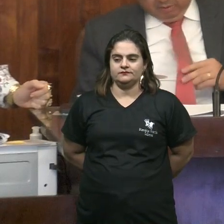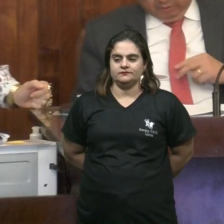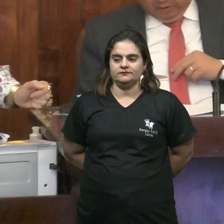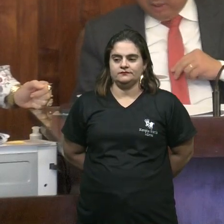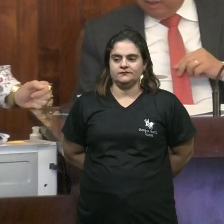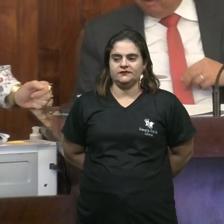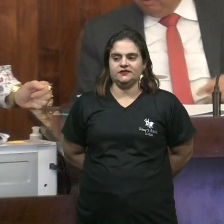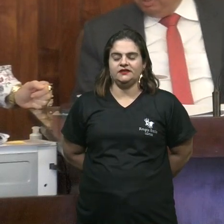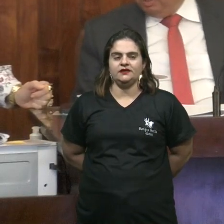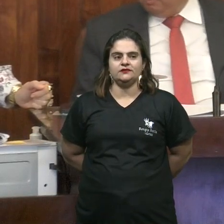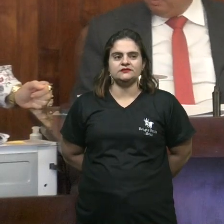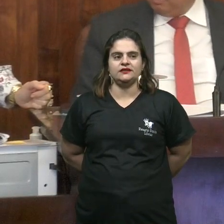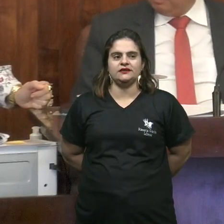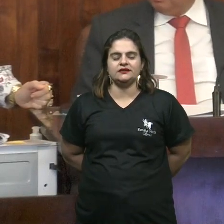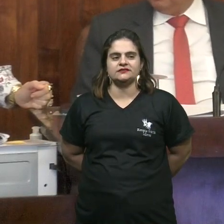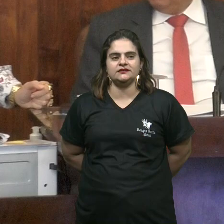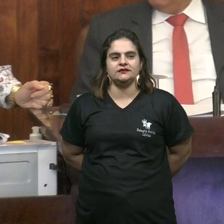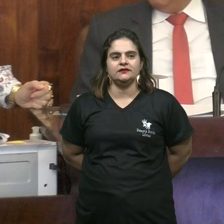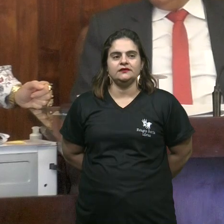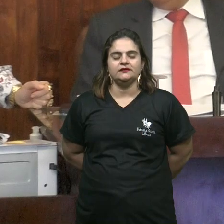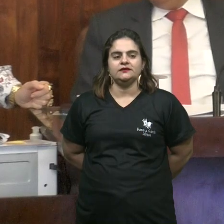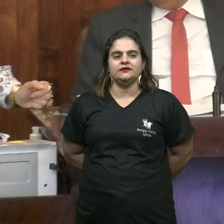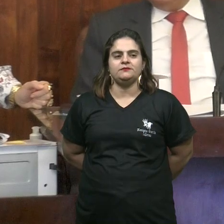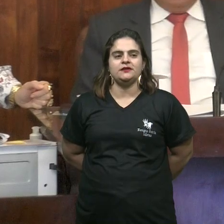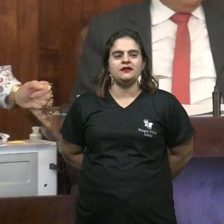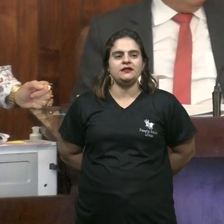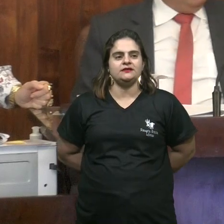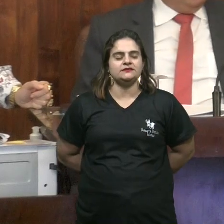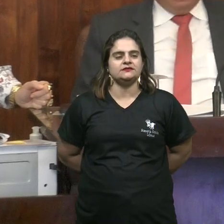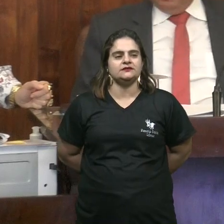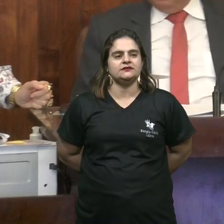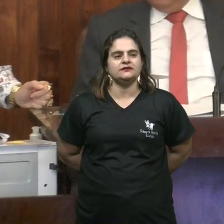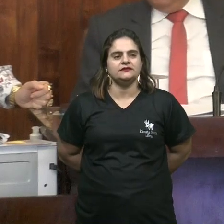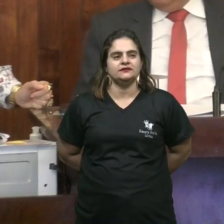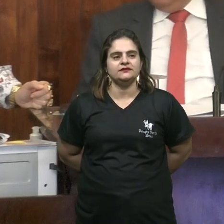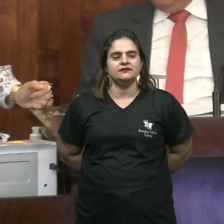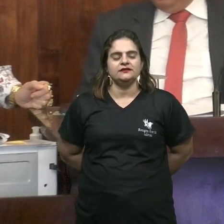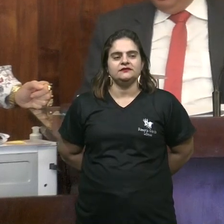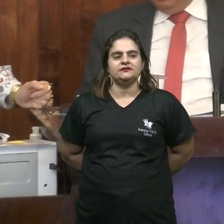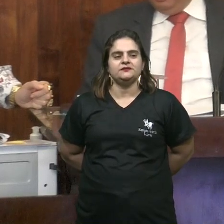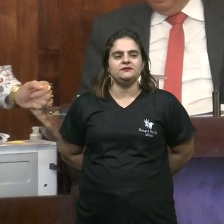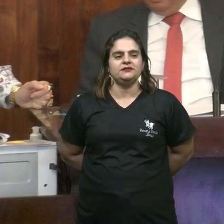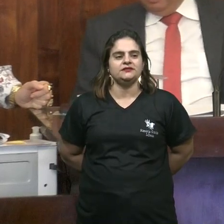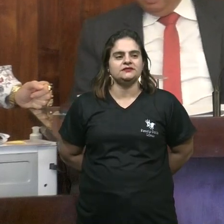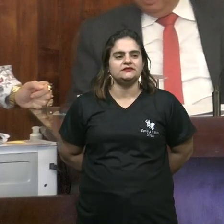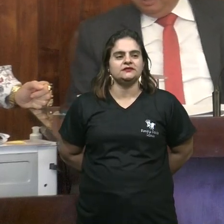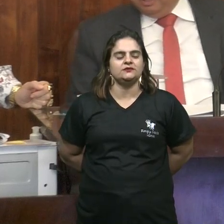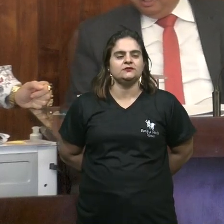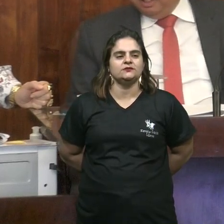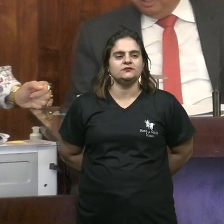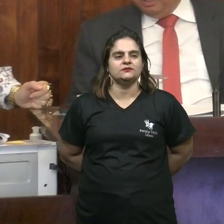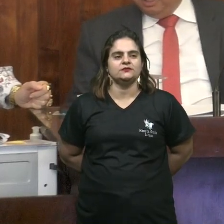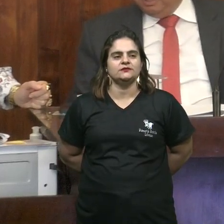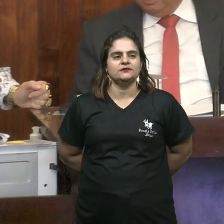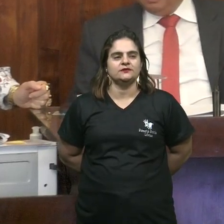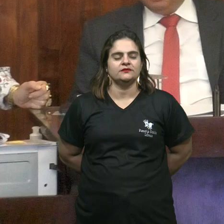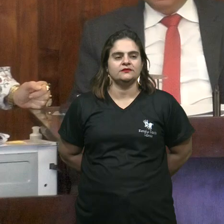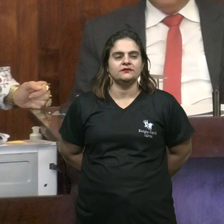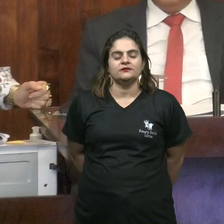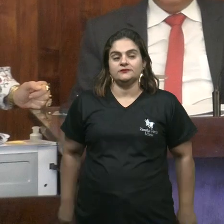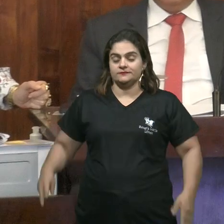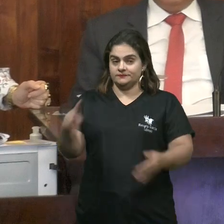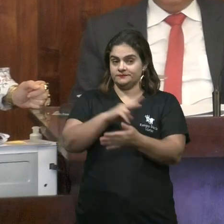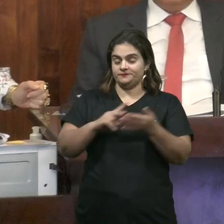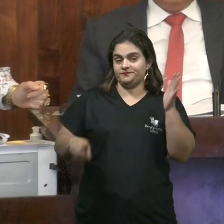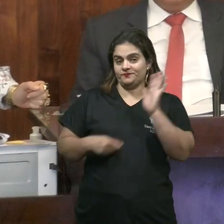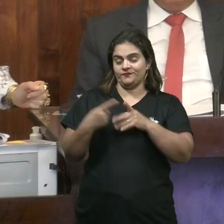os caras estão... Peçada a leitura,